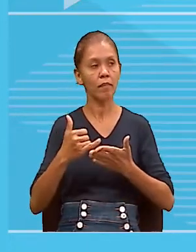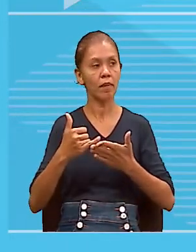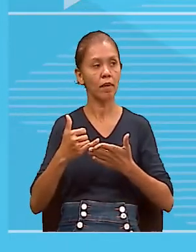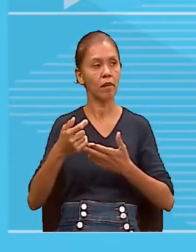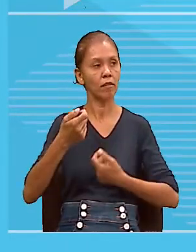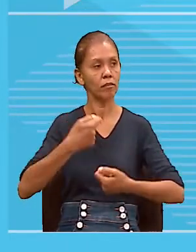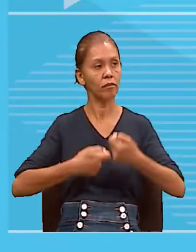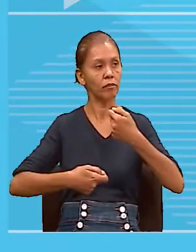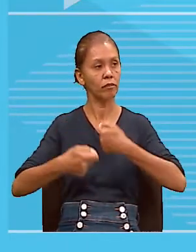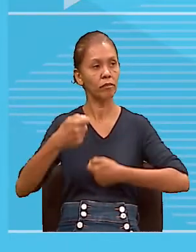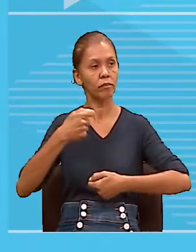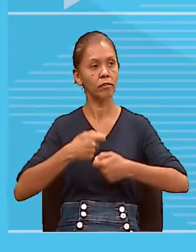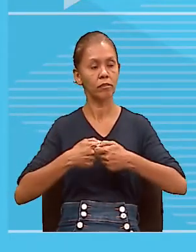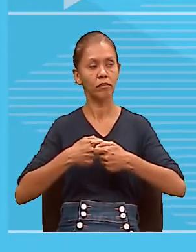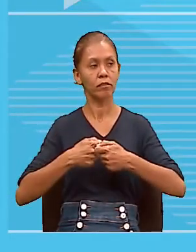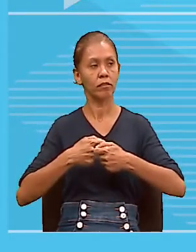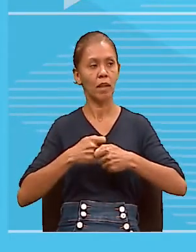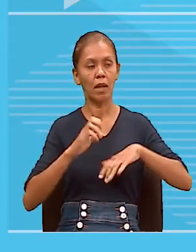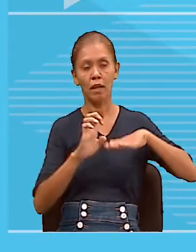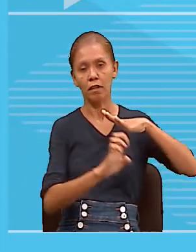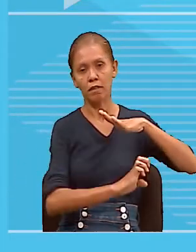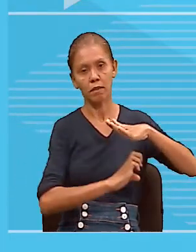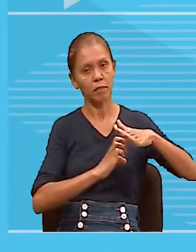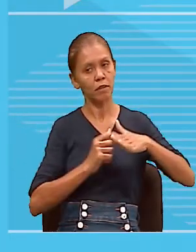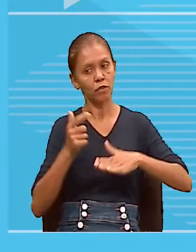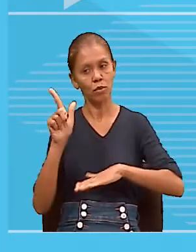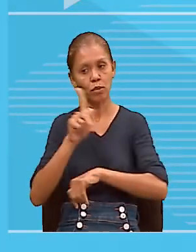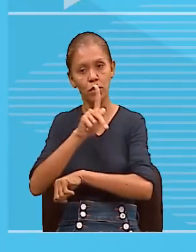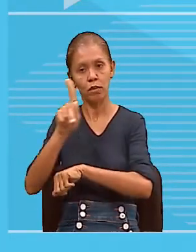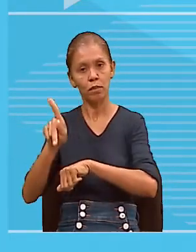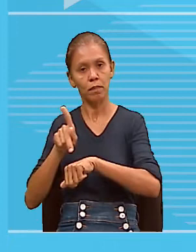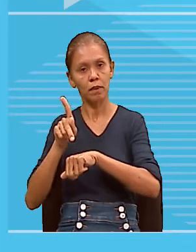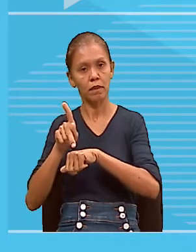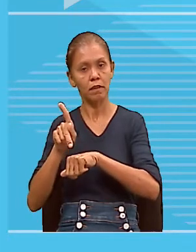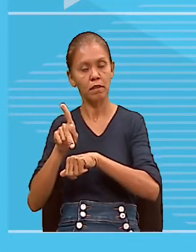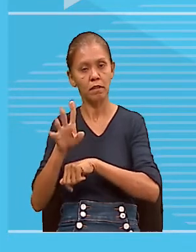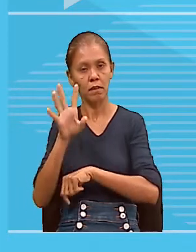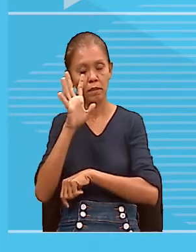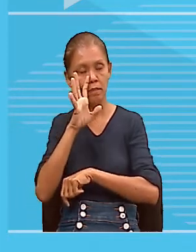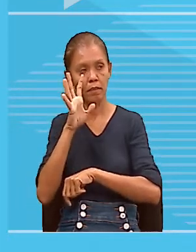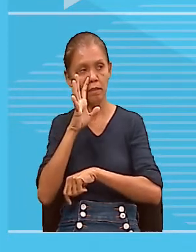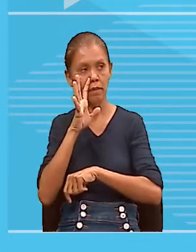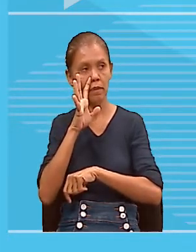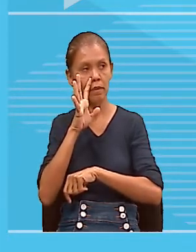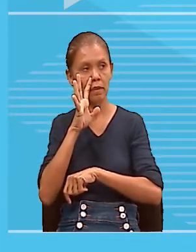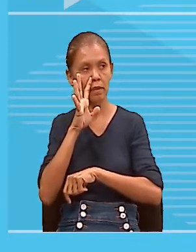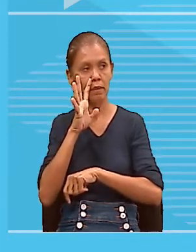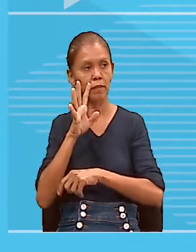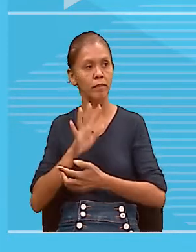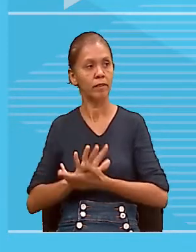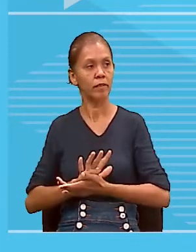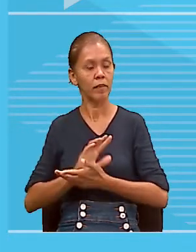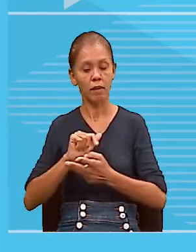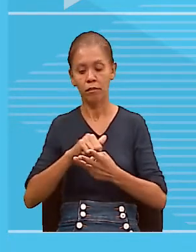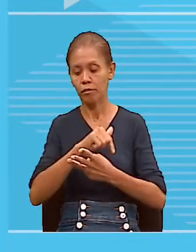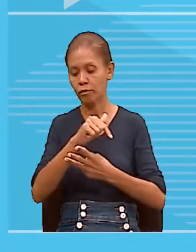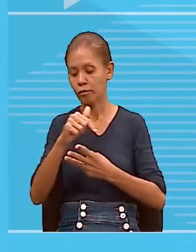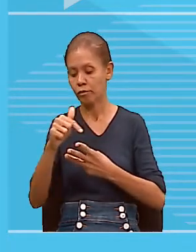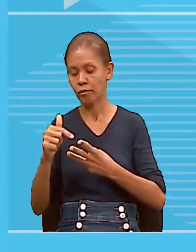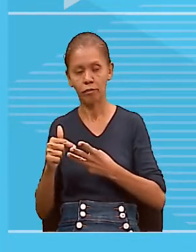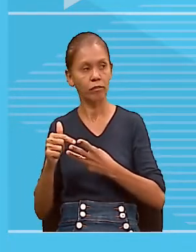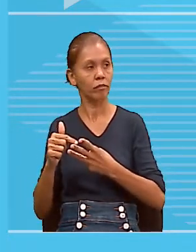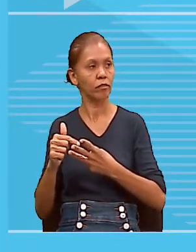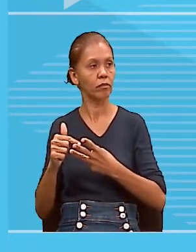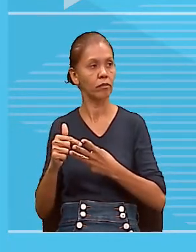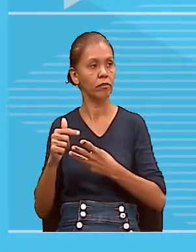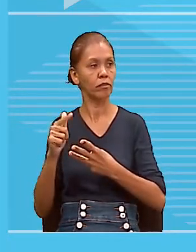atraiu as empresas multinacionais principalmente desses três setores que passaram